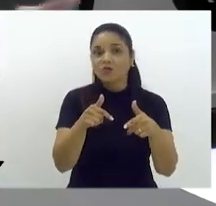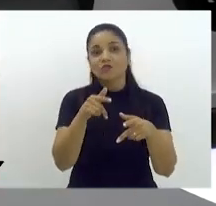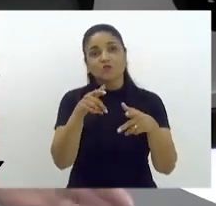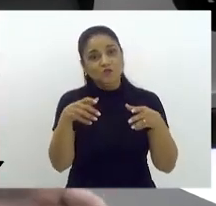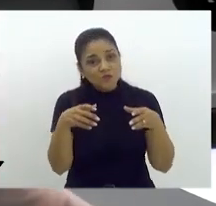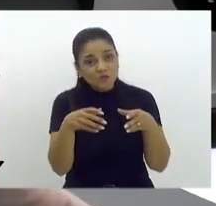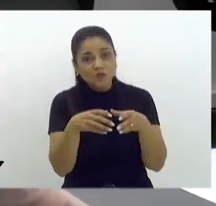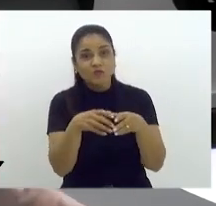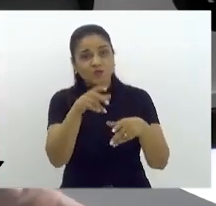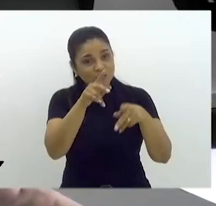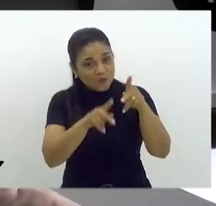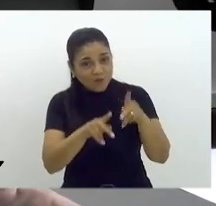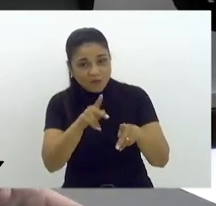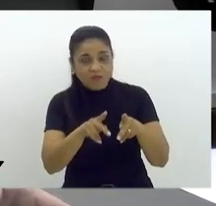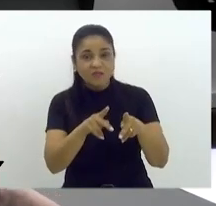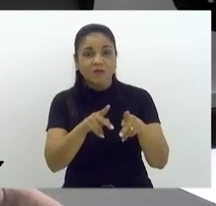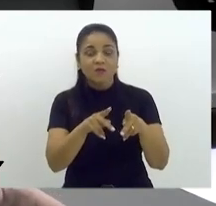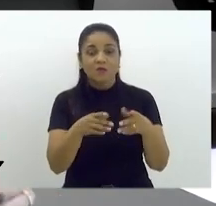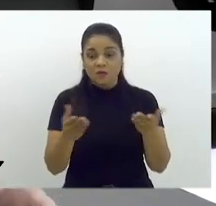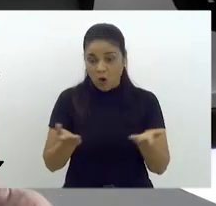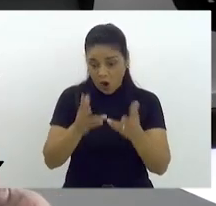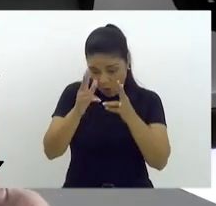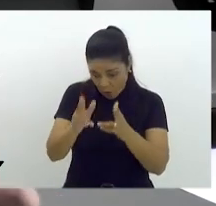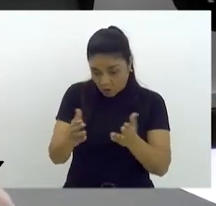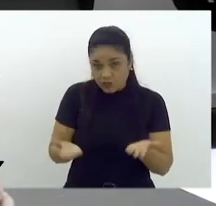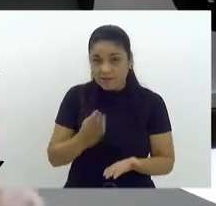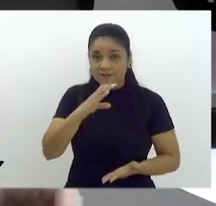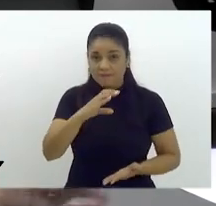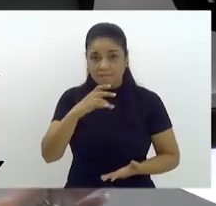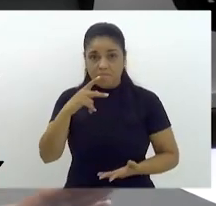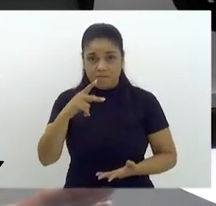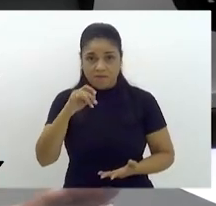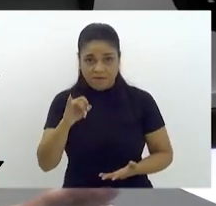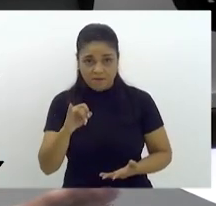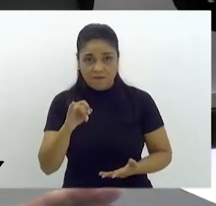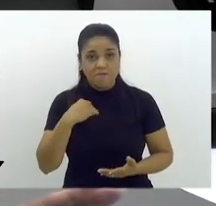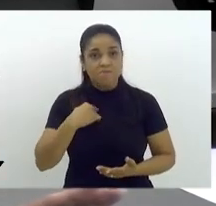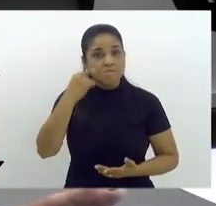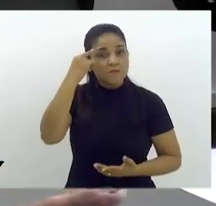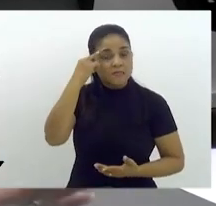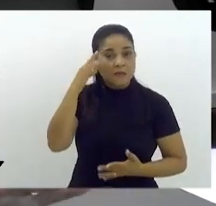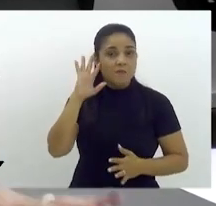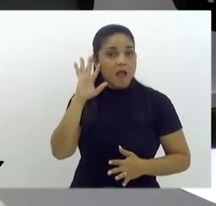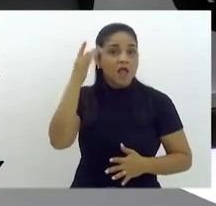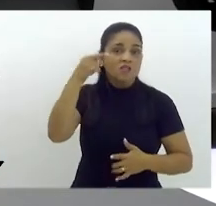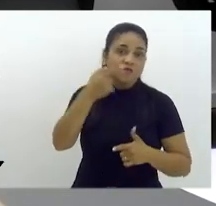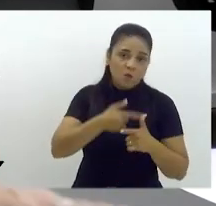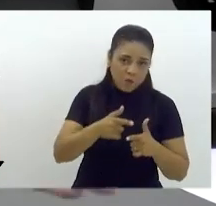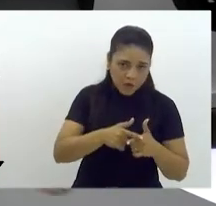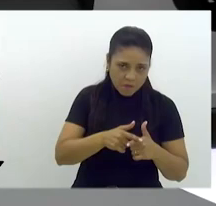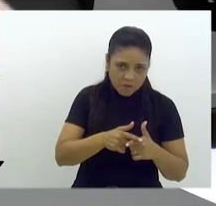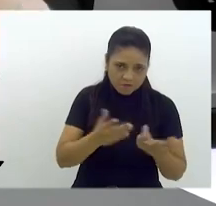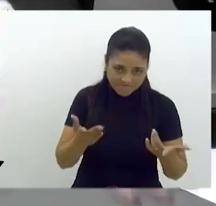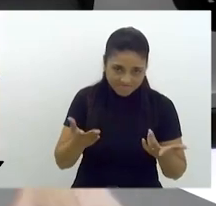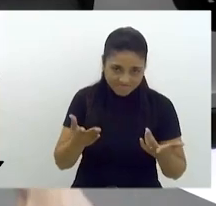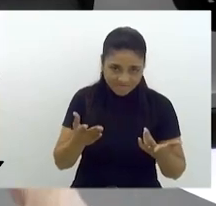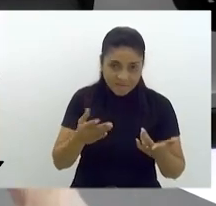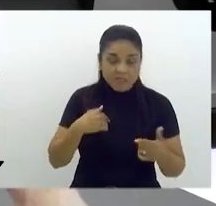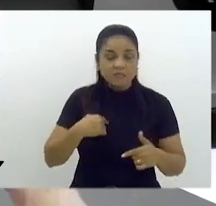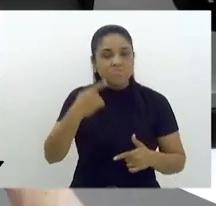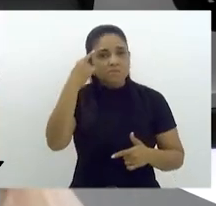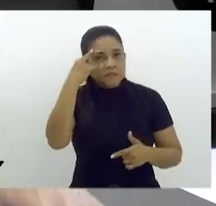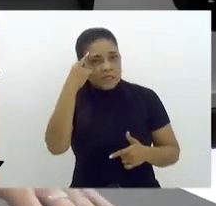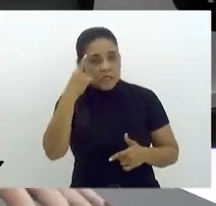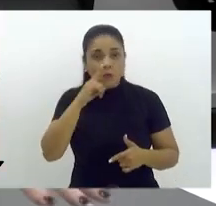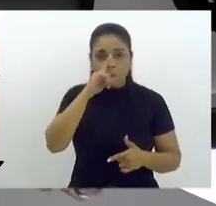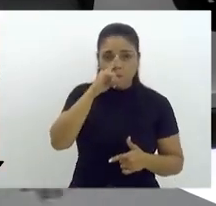ações coletivas como essa que nós estamos fazendo aqui pensando aqui não vai ser resolvido o problema enquanto se entender que o risco que uma